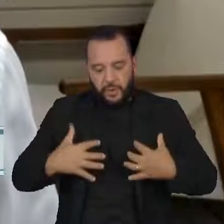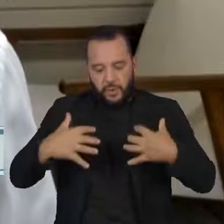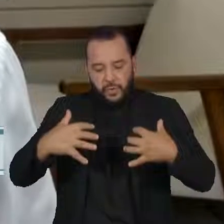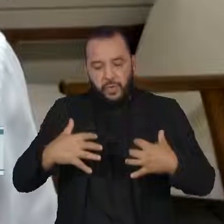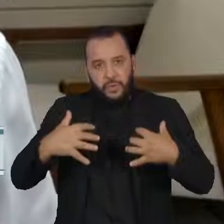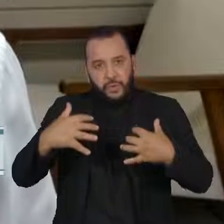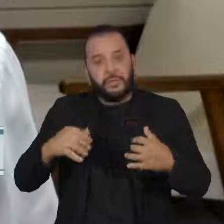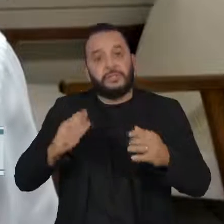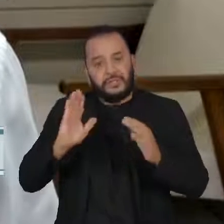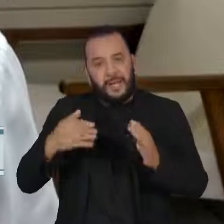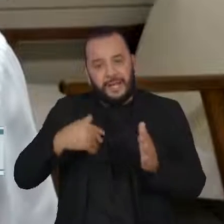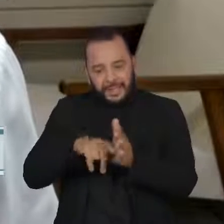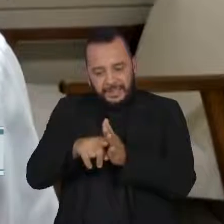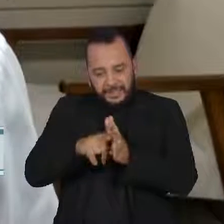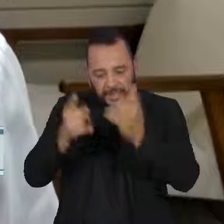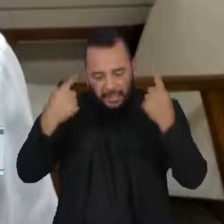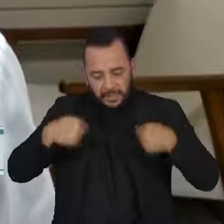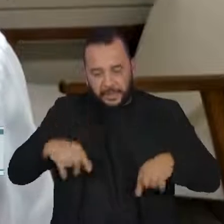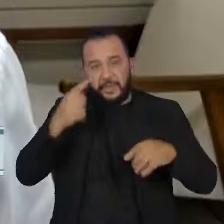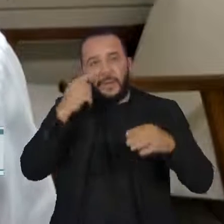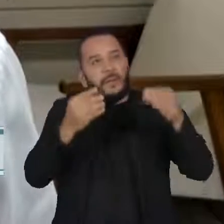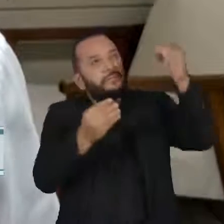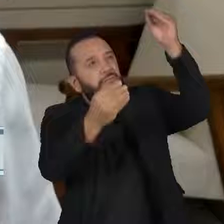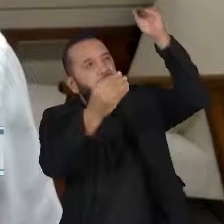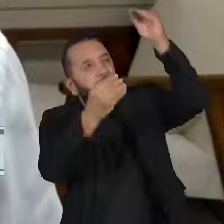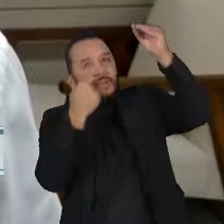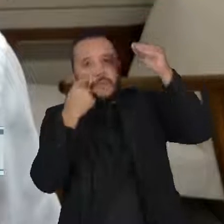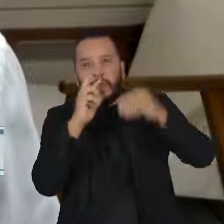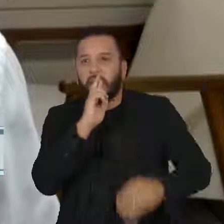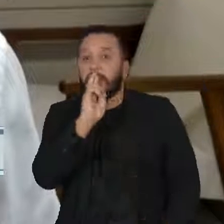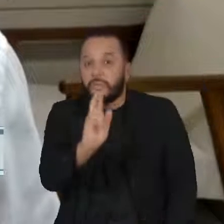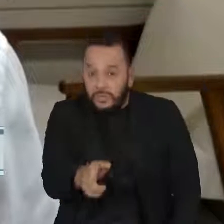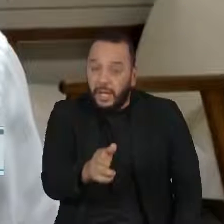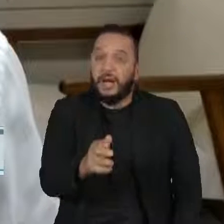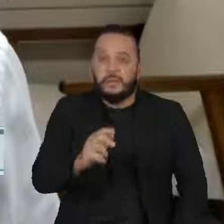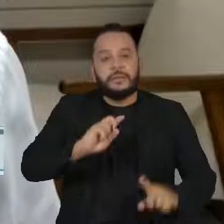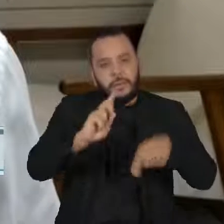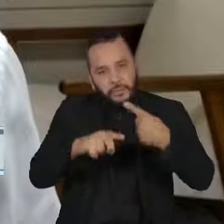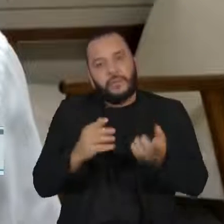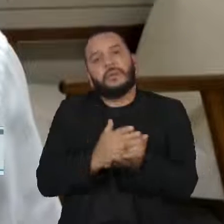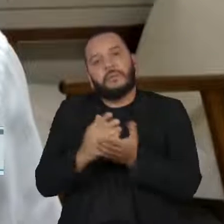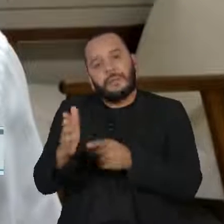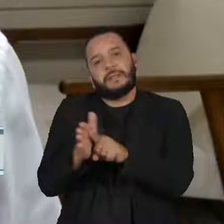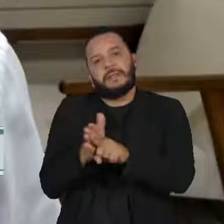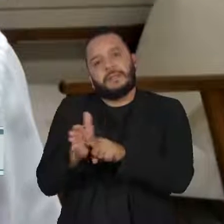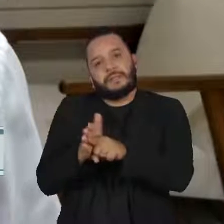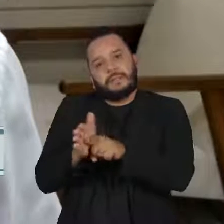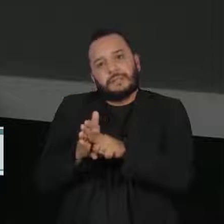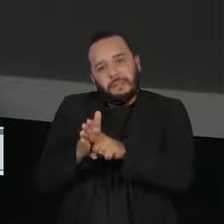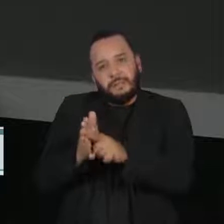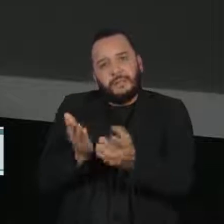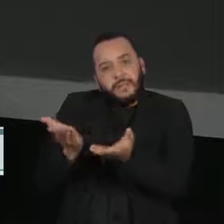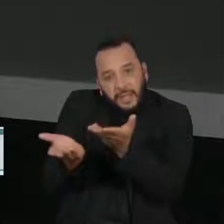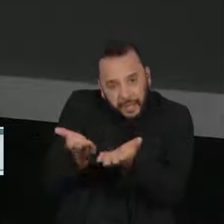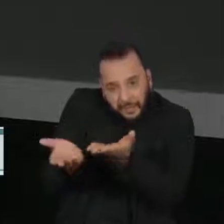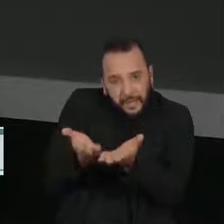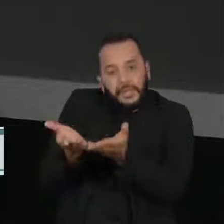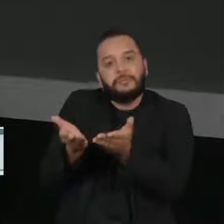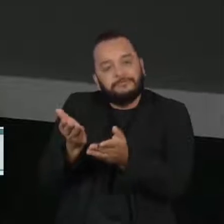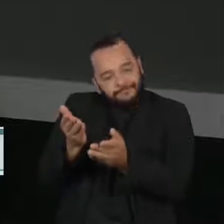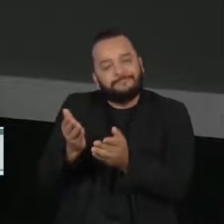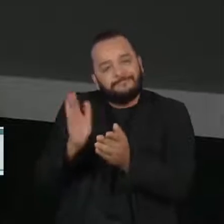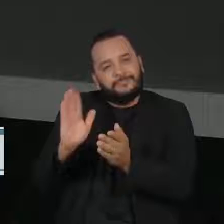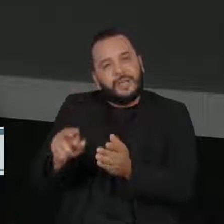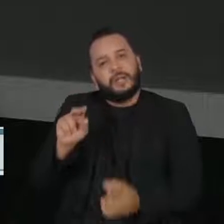escarro, aguarda-se esses resultados e se inicia tratamento na unidade básica de saúde. Há a meta